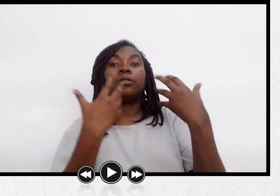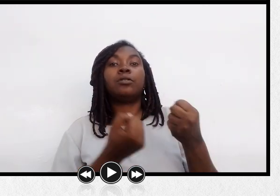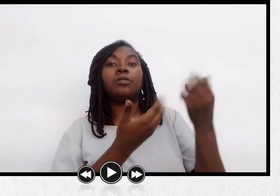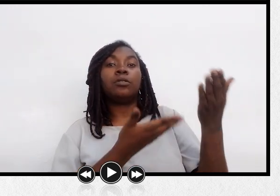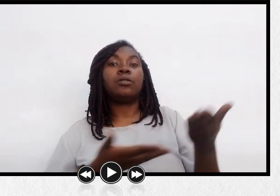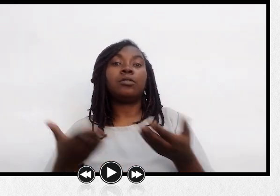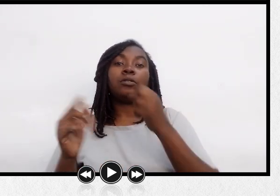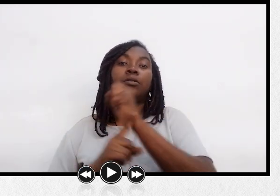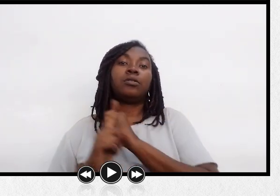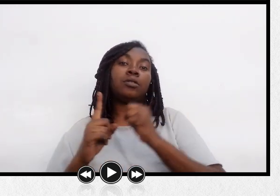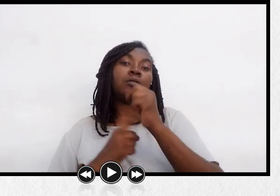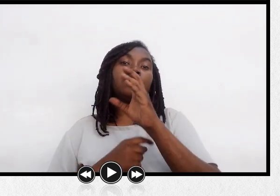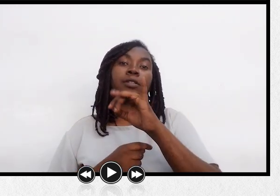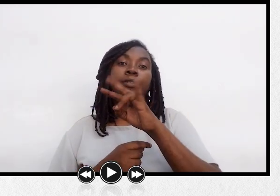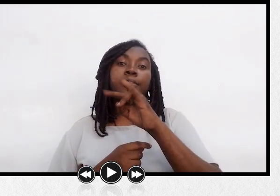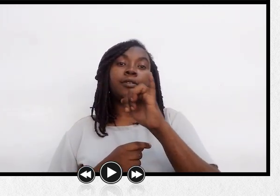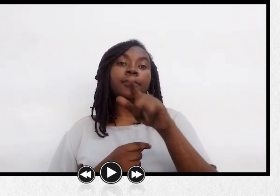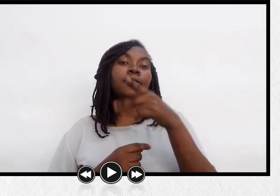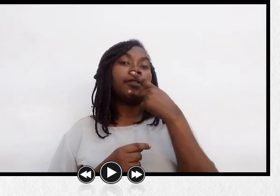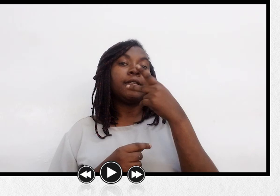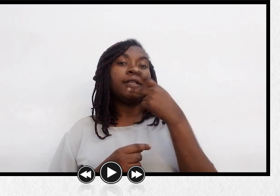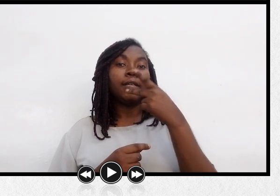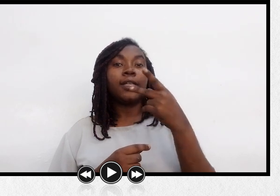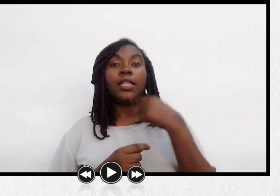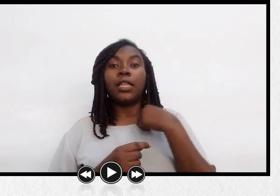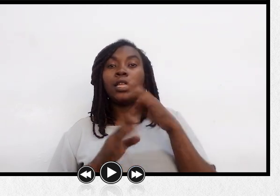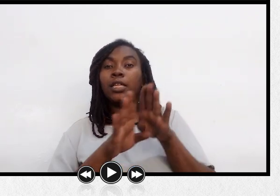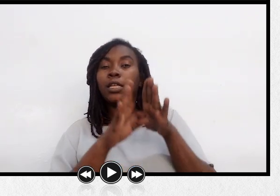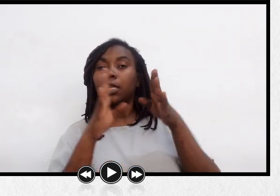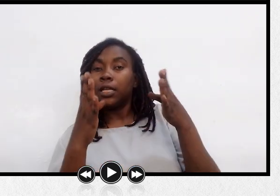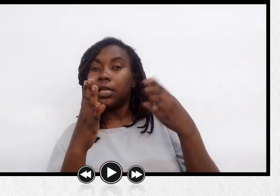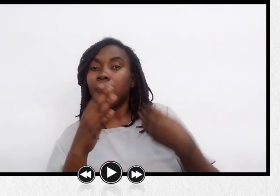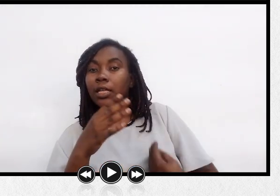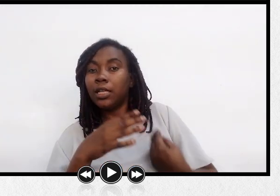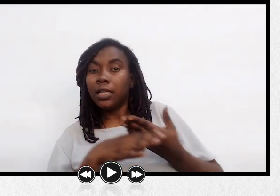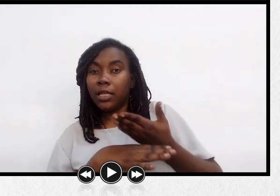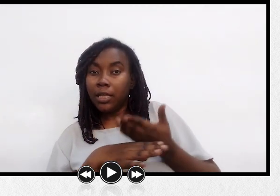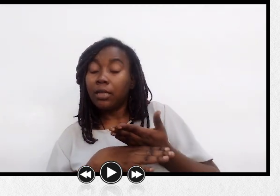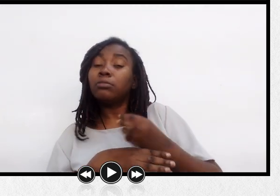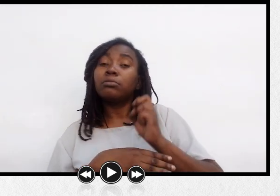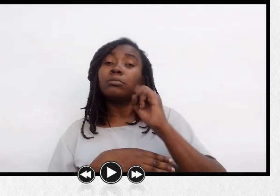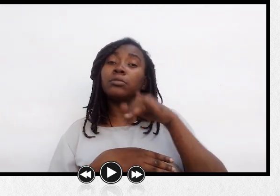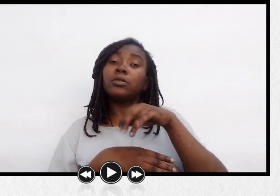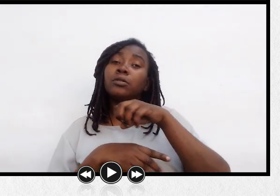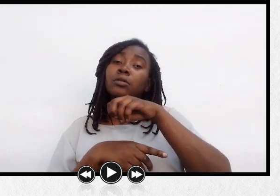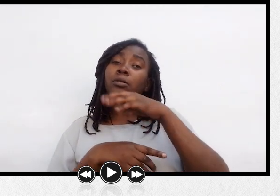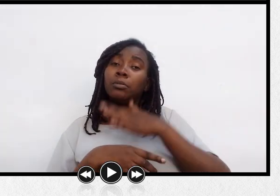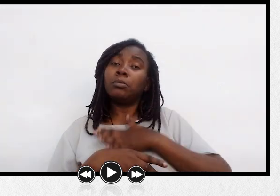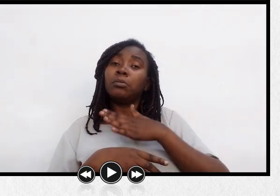civil. Tá? Você fala assim, a OAB pode participar? Sim, a minha OAB participa. Por quê? Porque nós